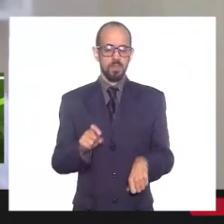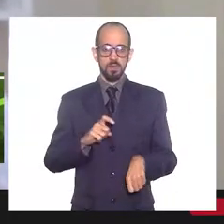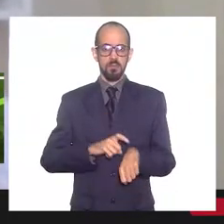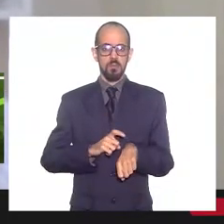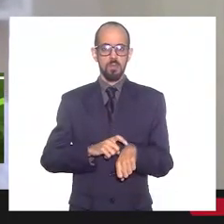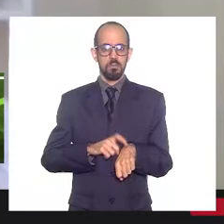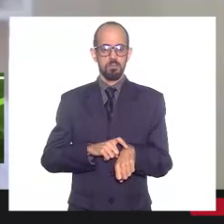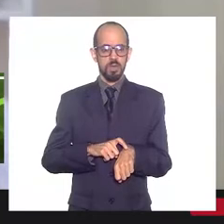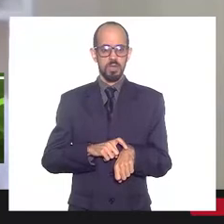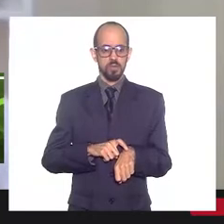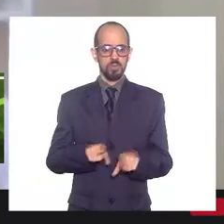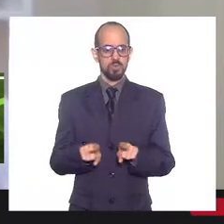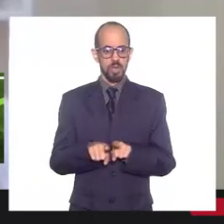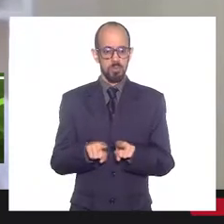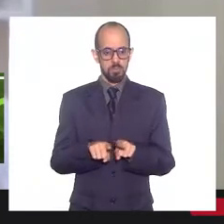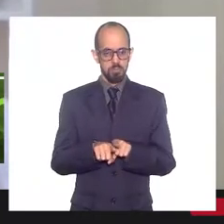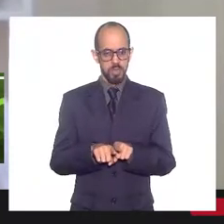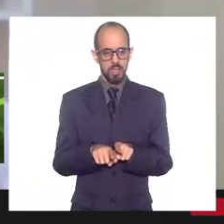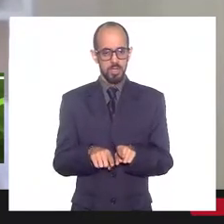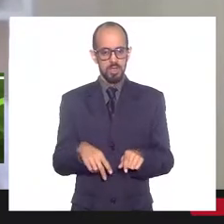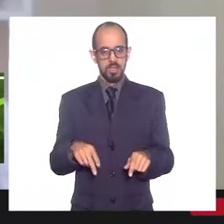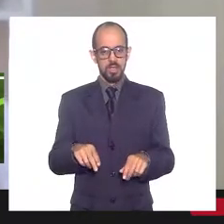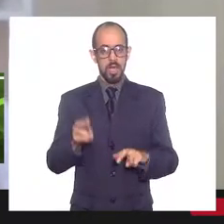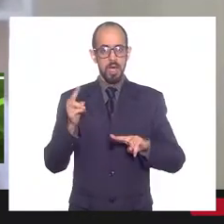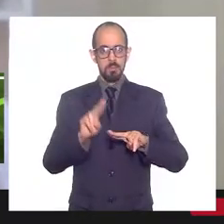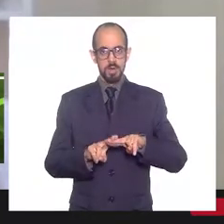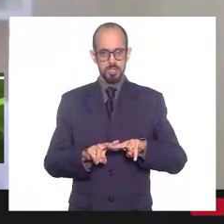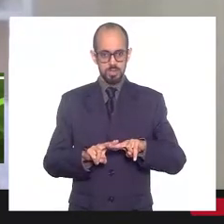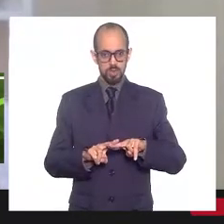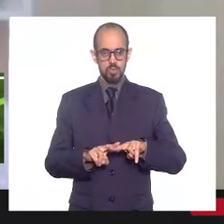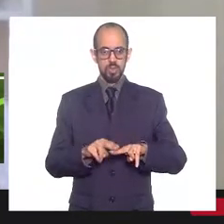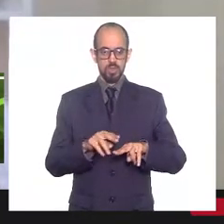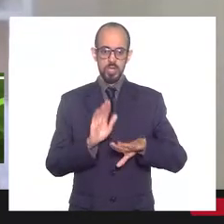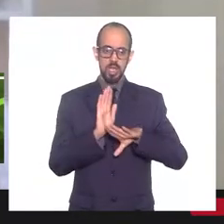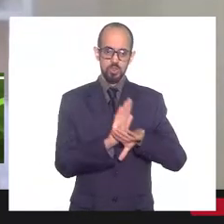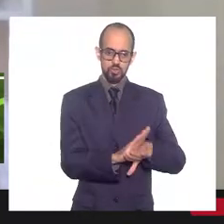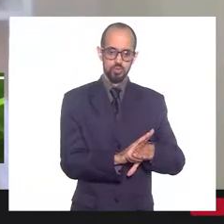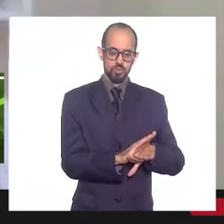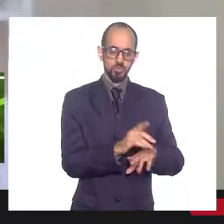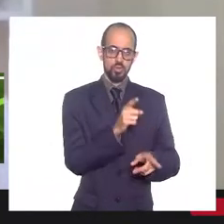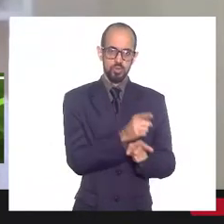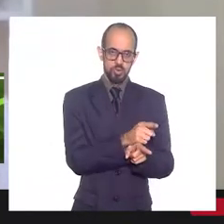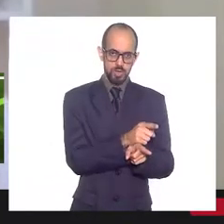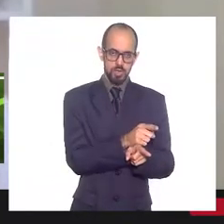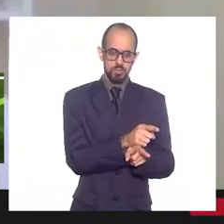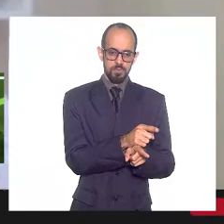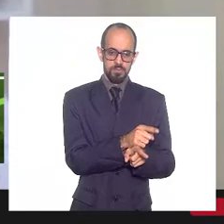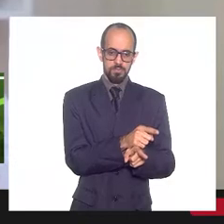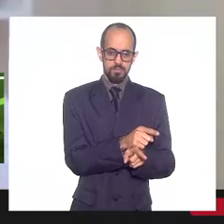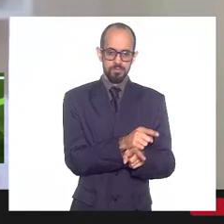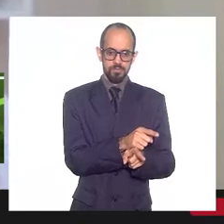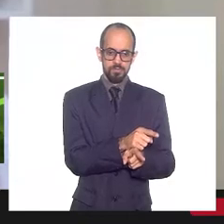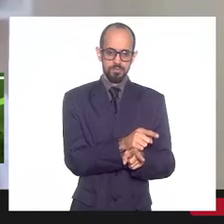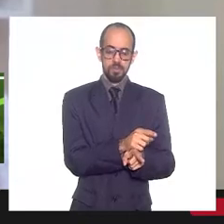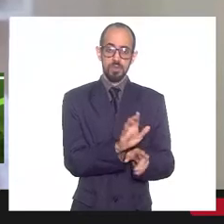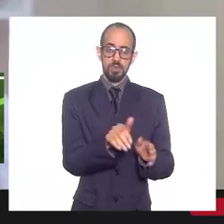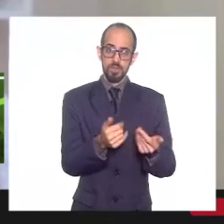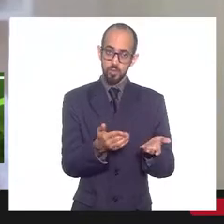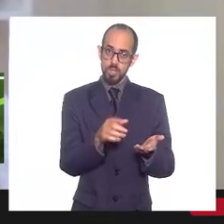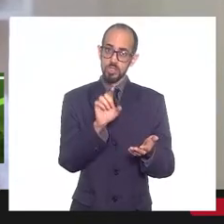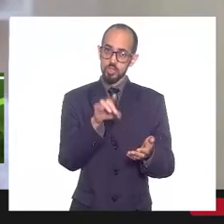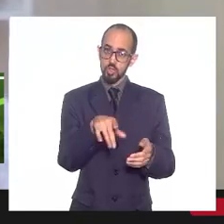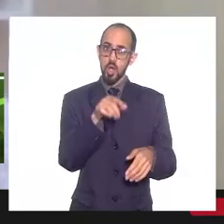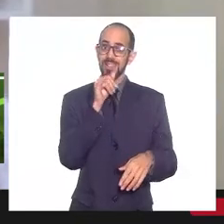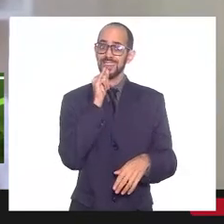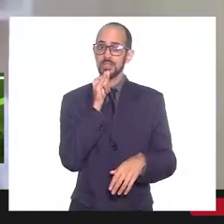época também a intervenção das pessoas ajudaram a impedir é bem Esses são apenas